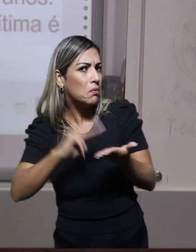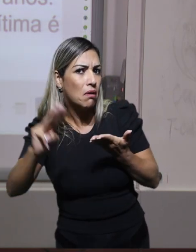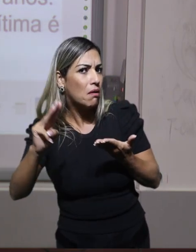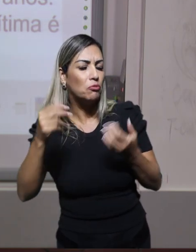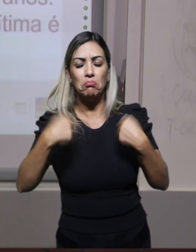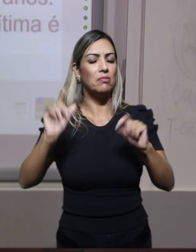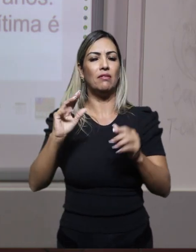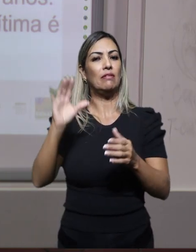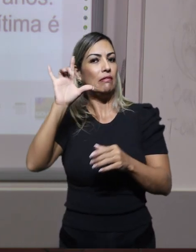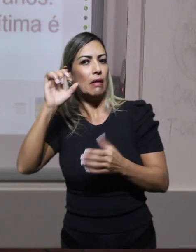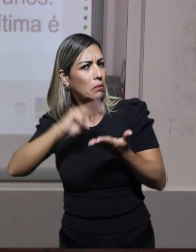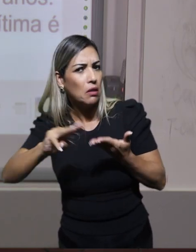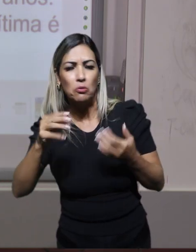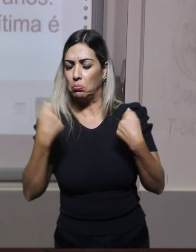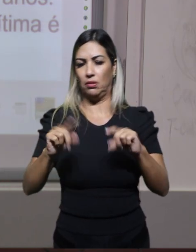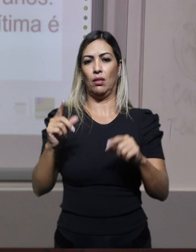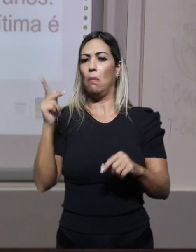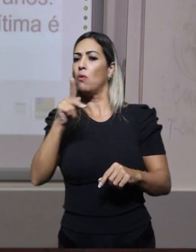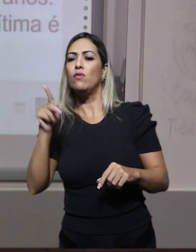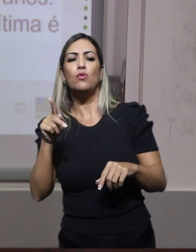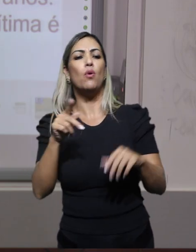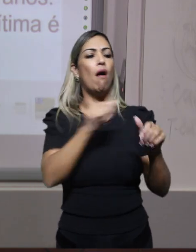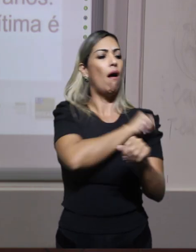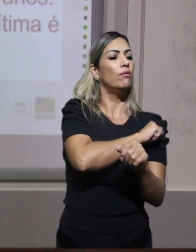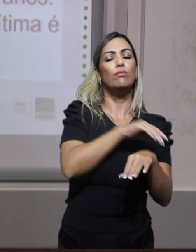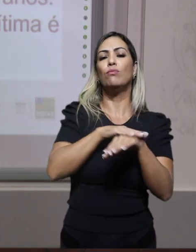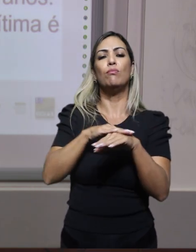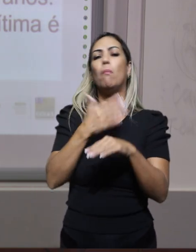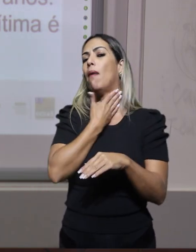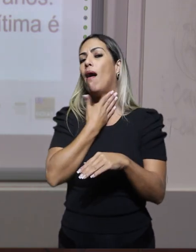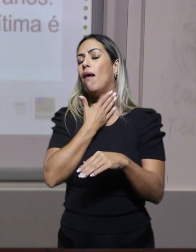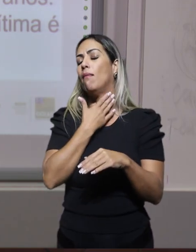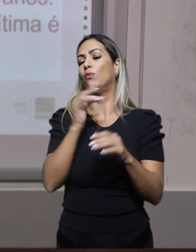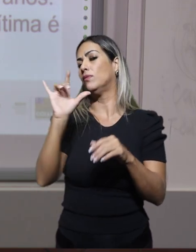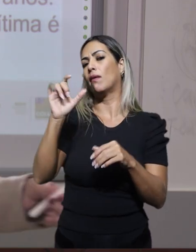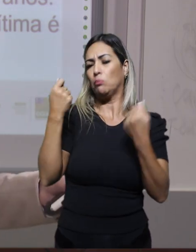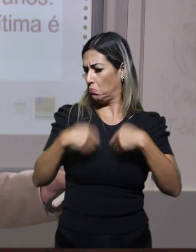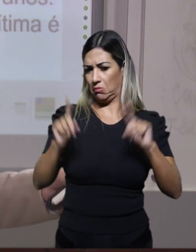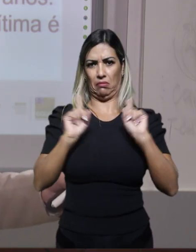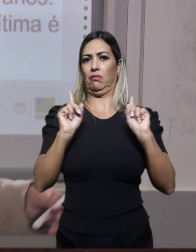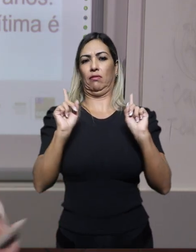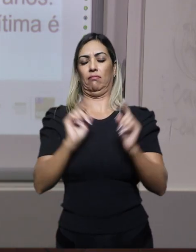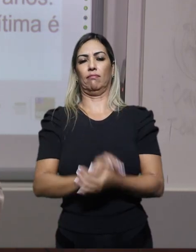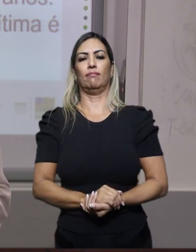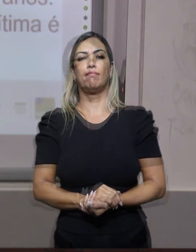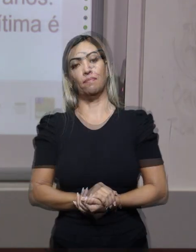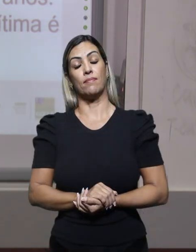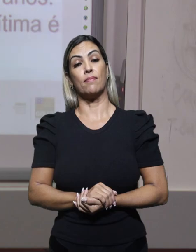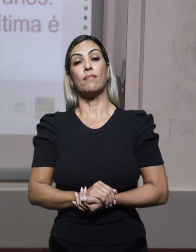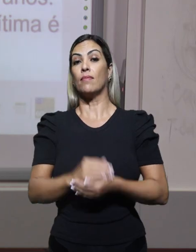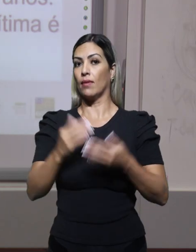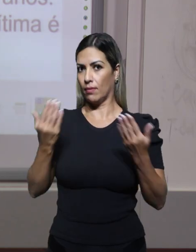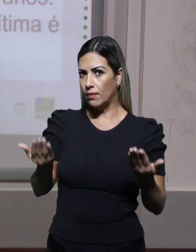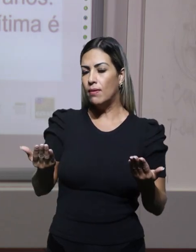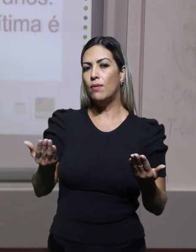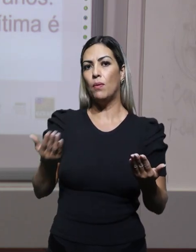no Instagram. Que professor e aluna tem que ficar conversando em WhatsApp e Instagram? Não tem porquê, né?